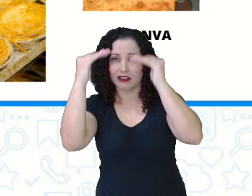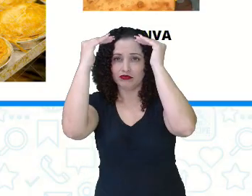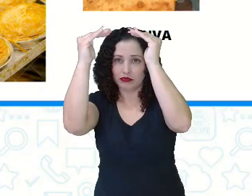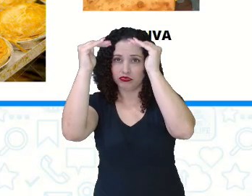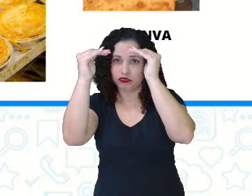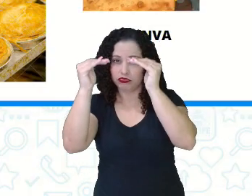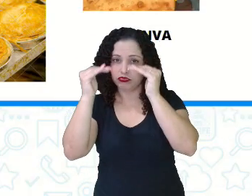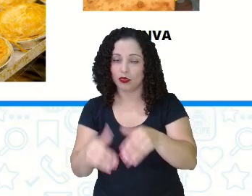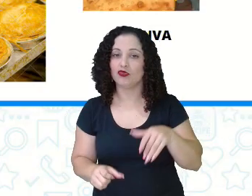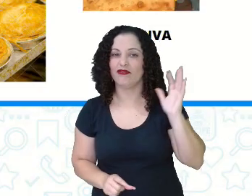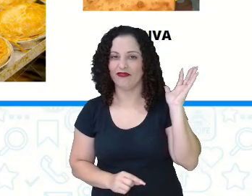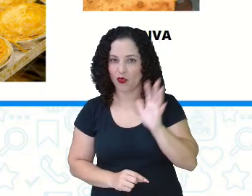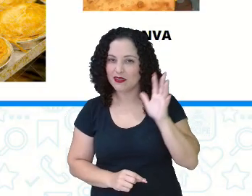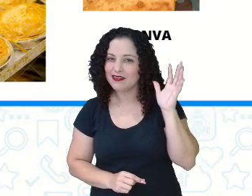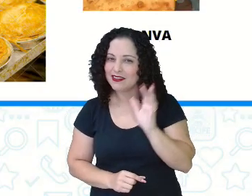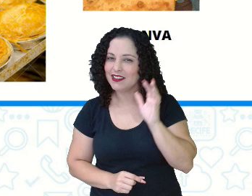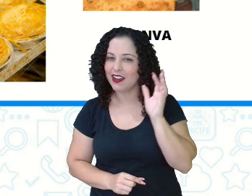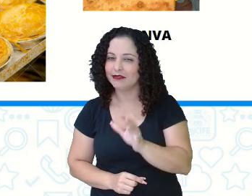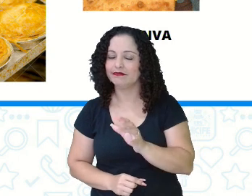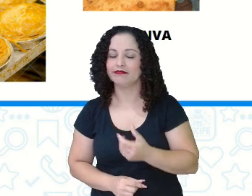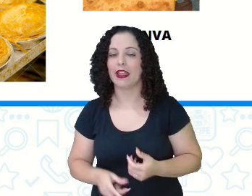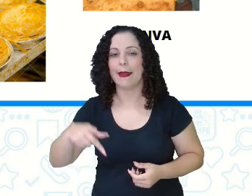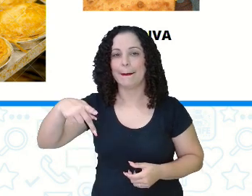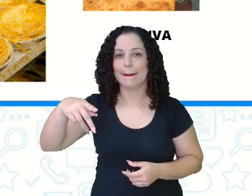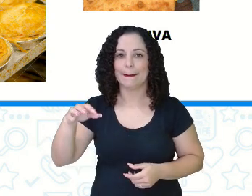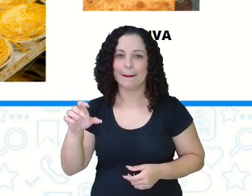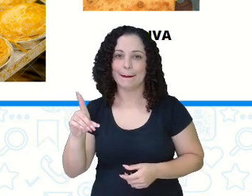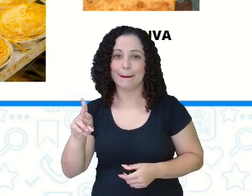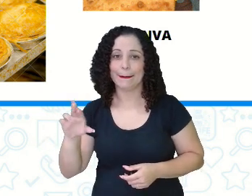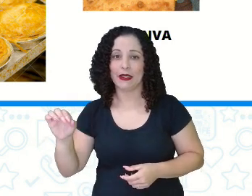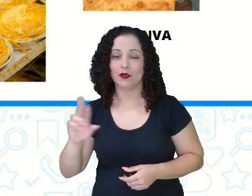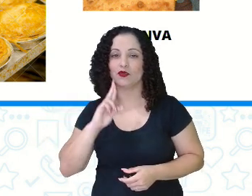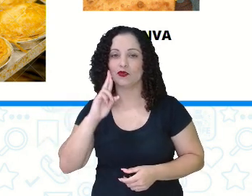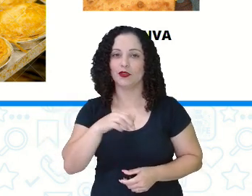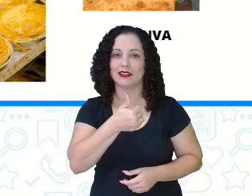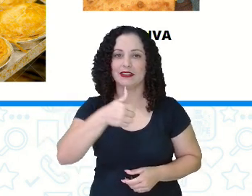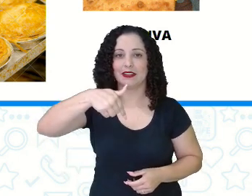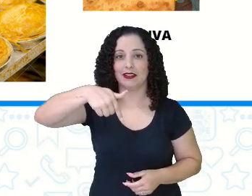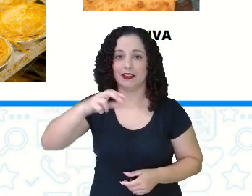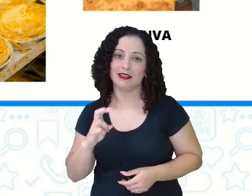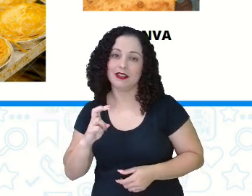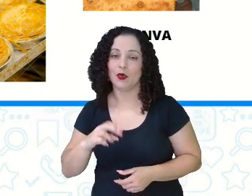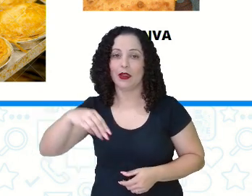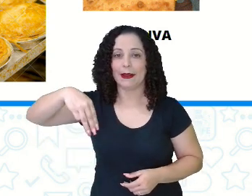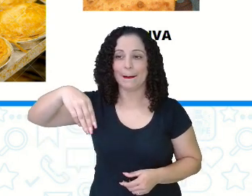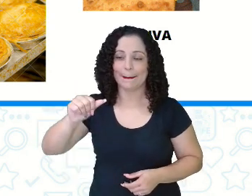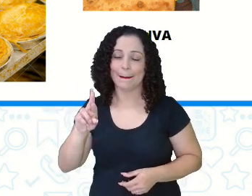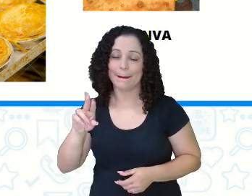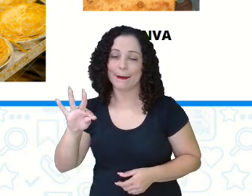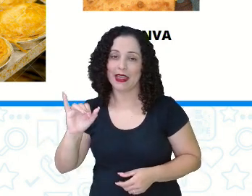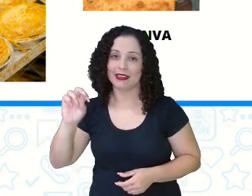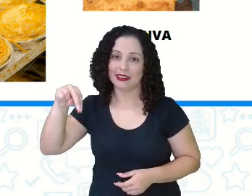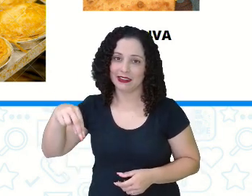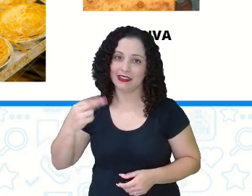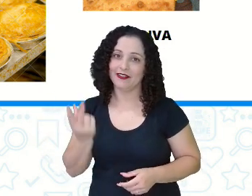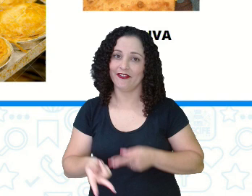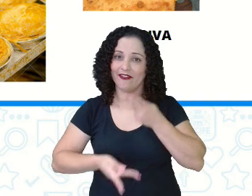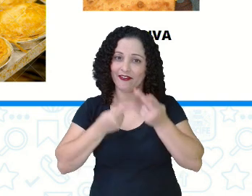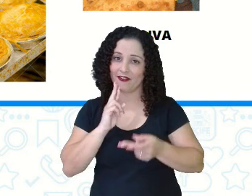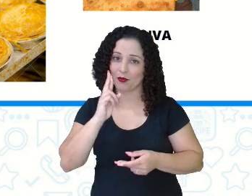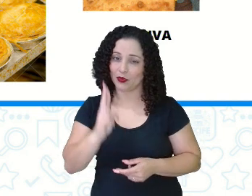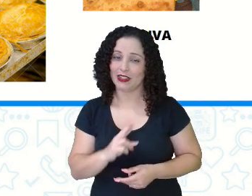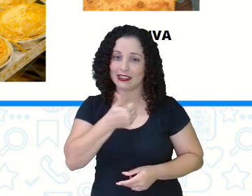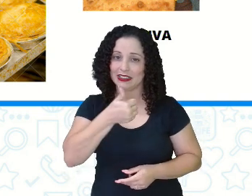já influencia, né? Demais. Pedro disse 175 e Martim disse 180. E na hora dos